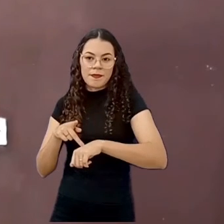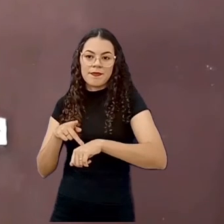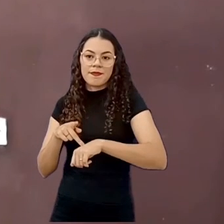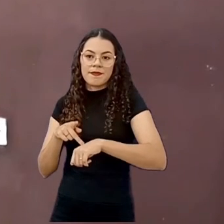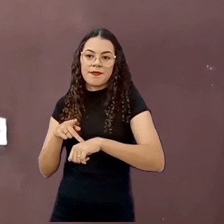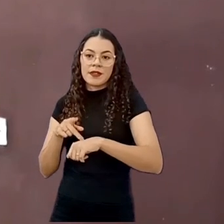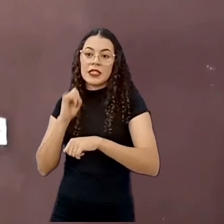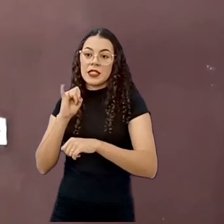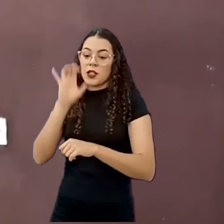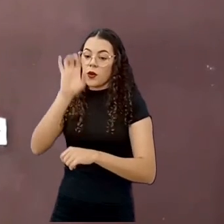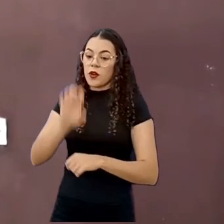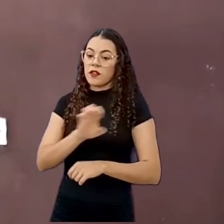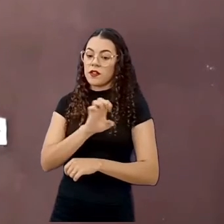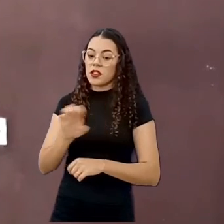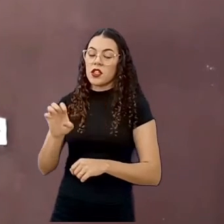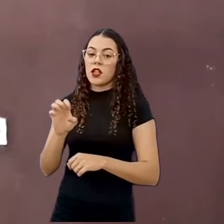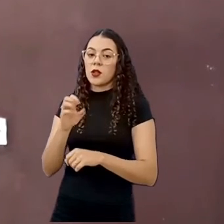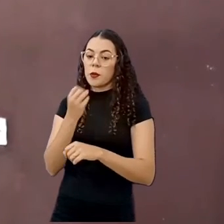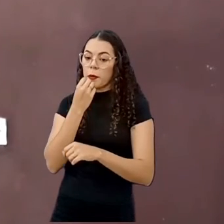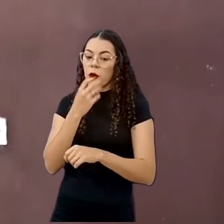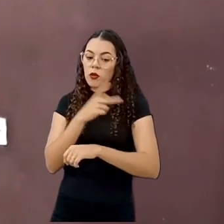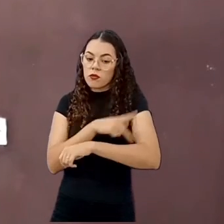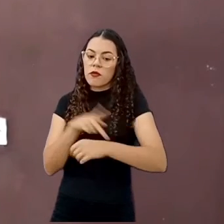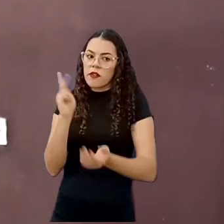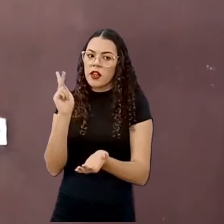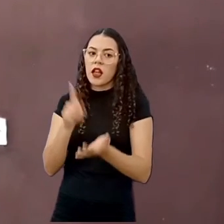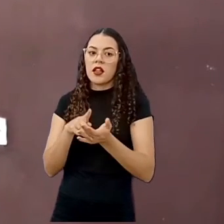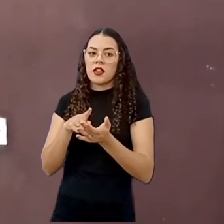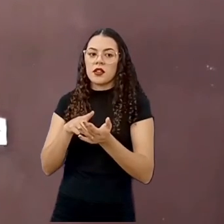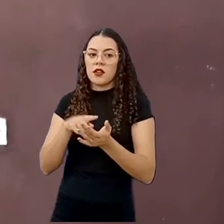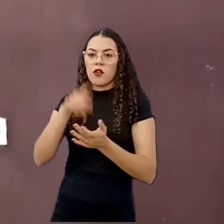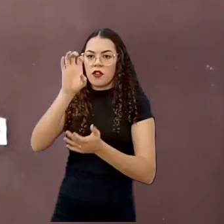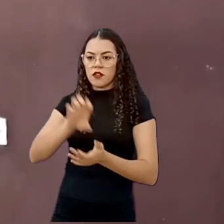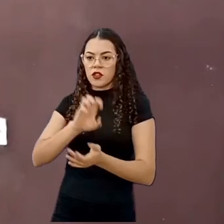Se o Evangelho for puro, não é o Evangelho que é vendido por aí.